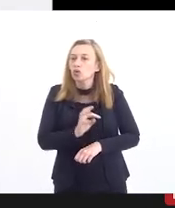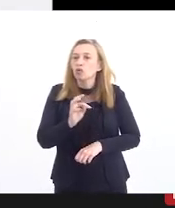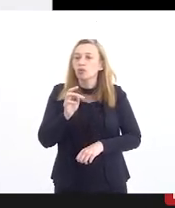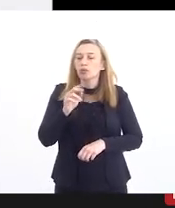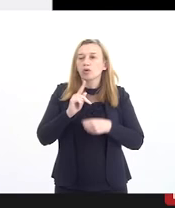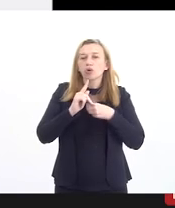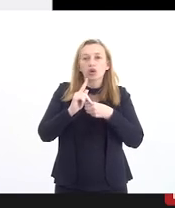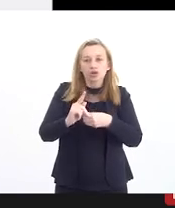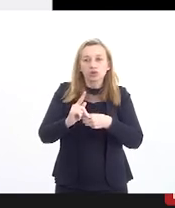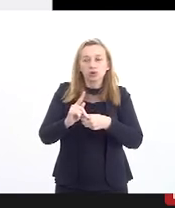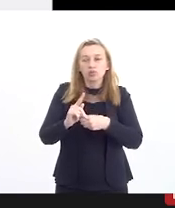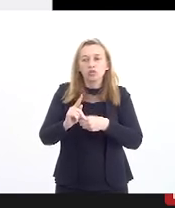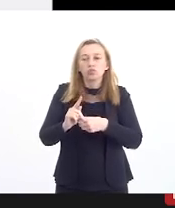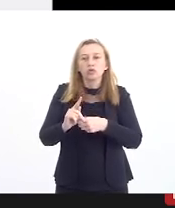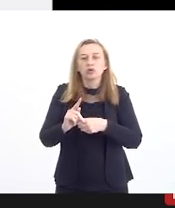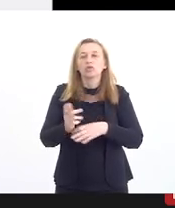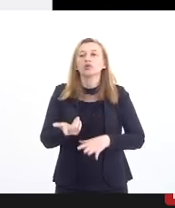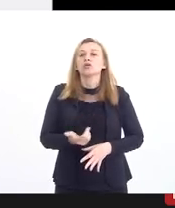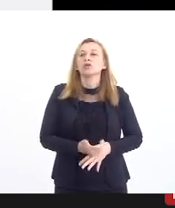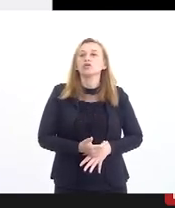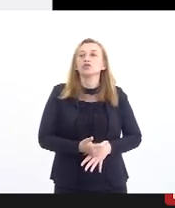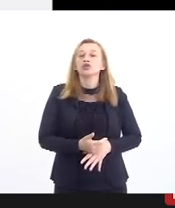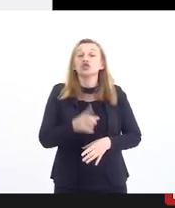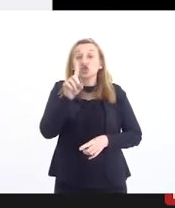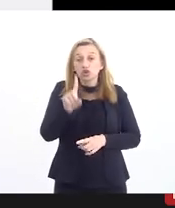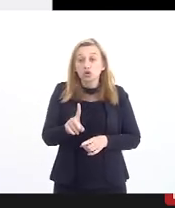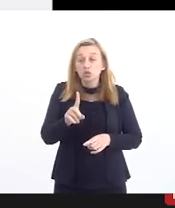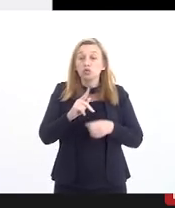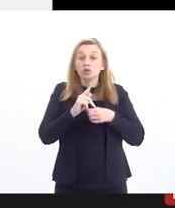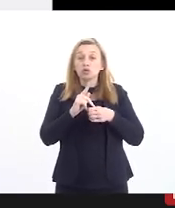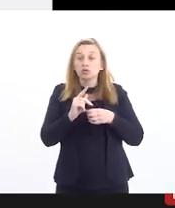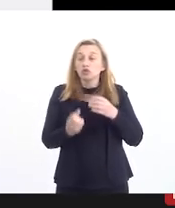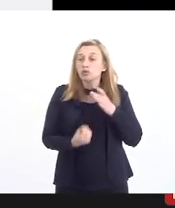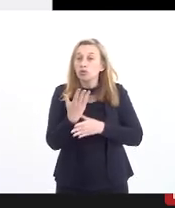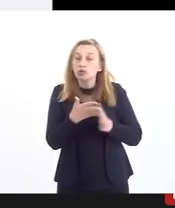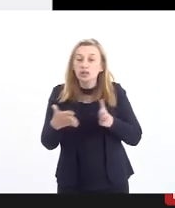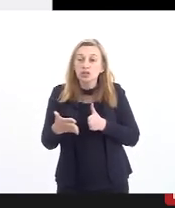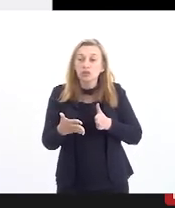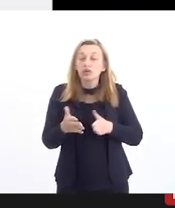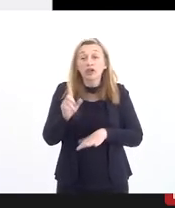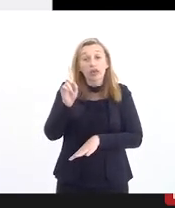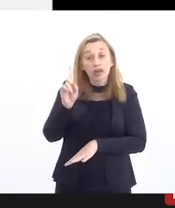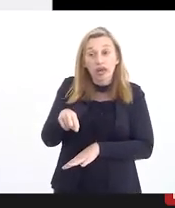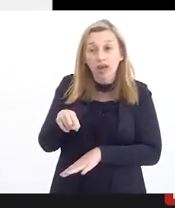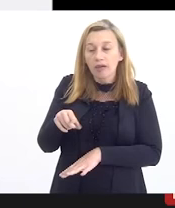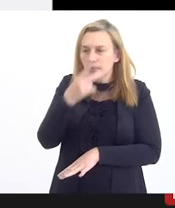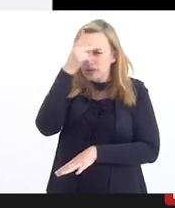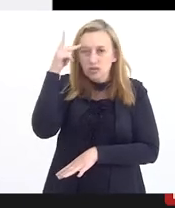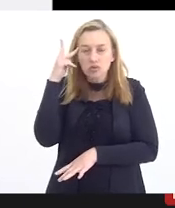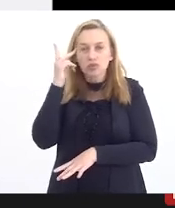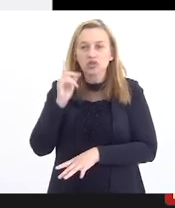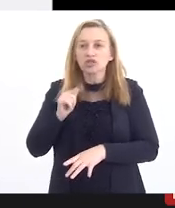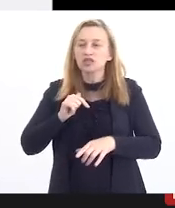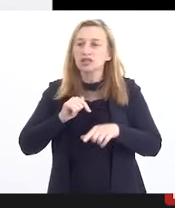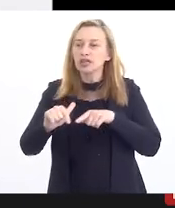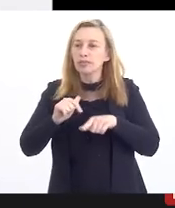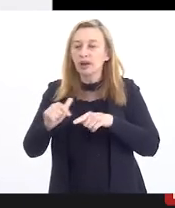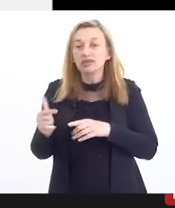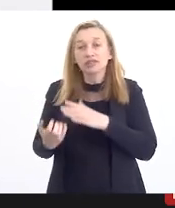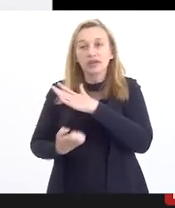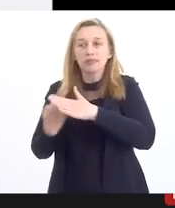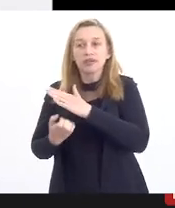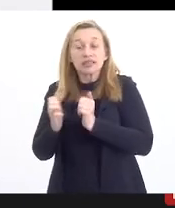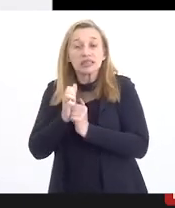o procurador que é representante jurídico, o diretor de produção, que são atores que atuam na CEDAE e